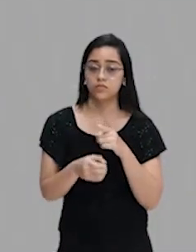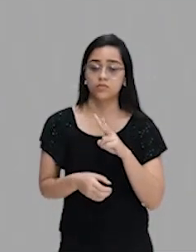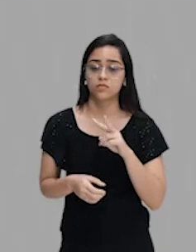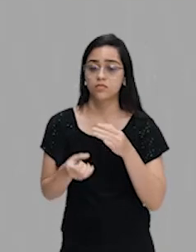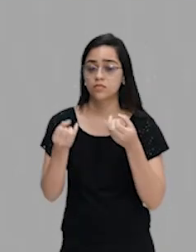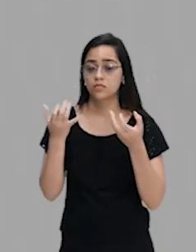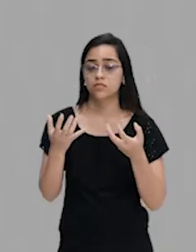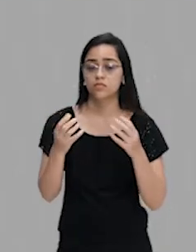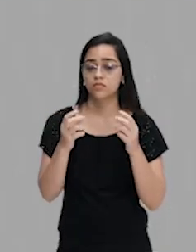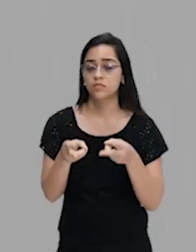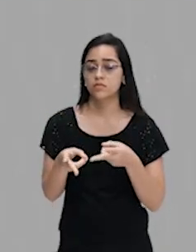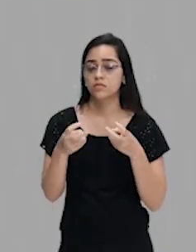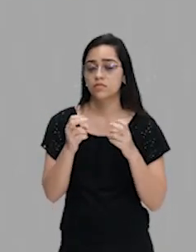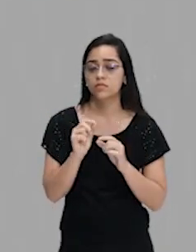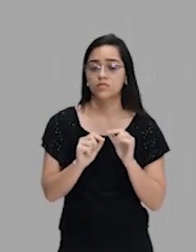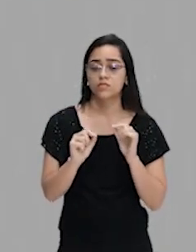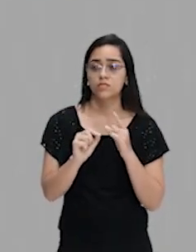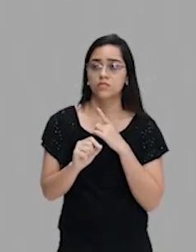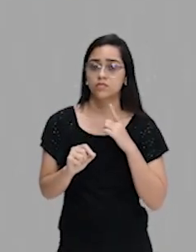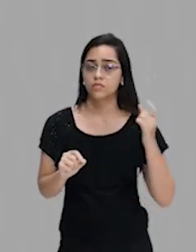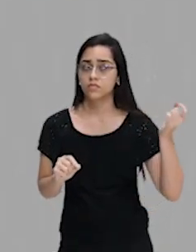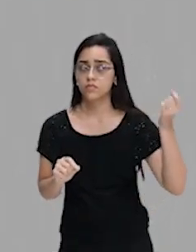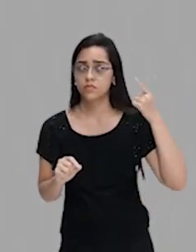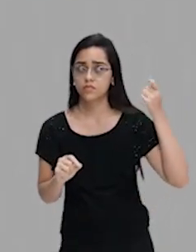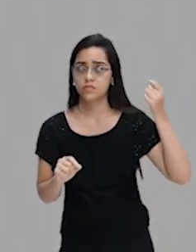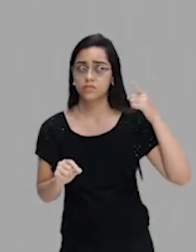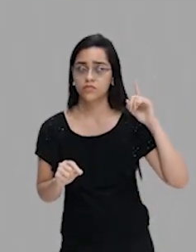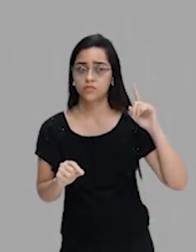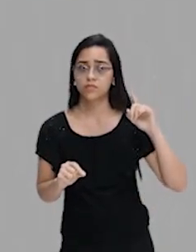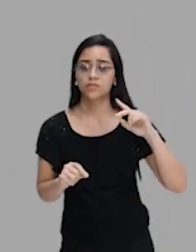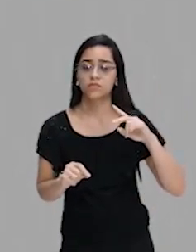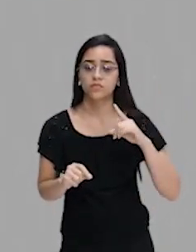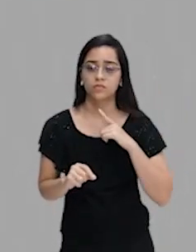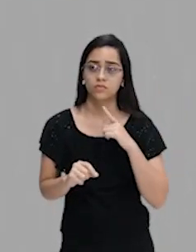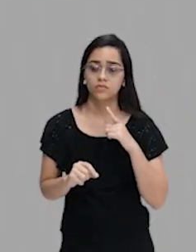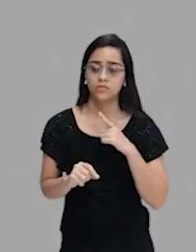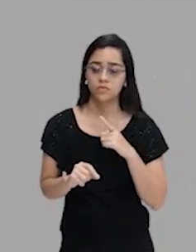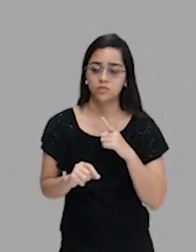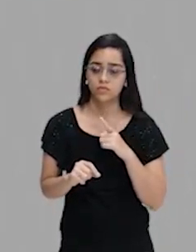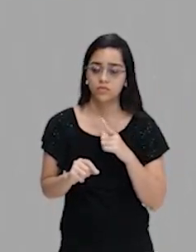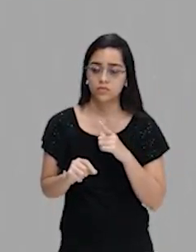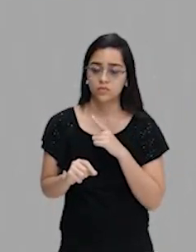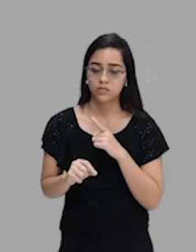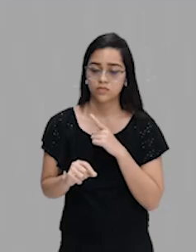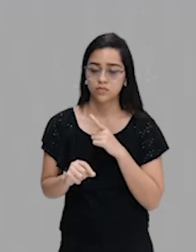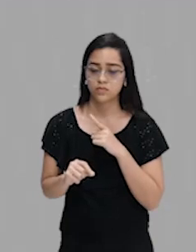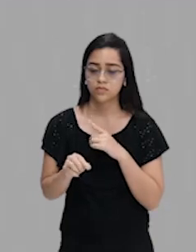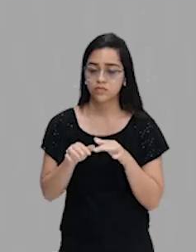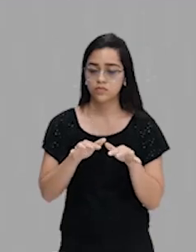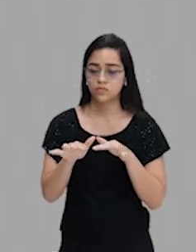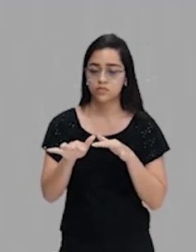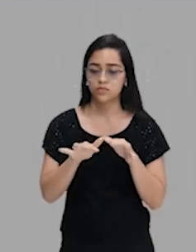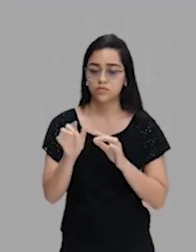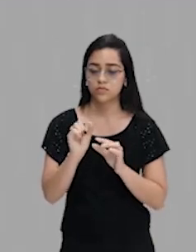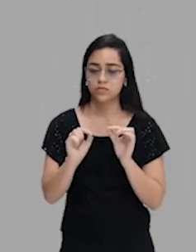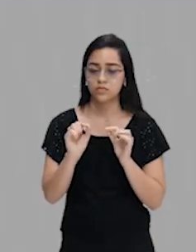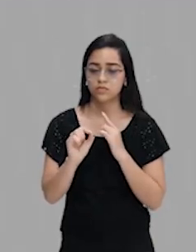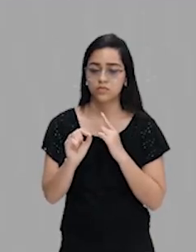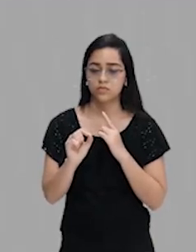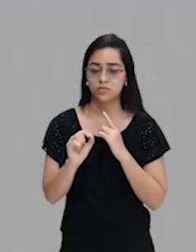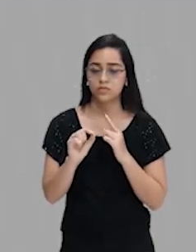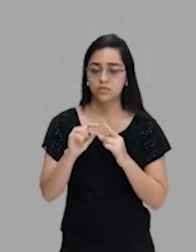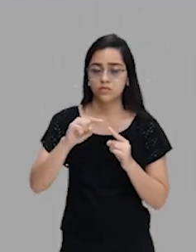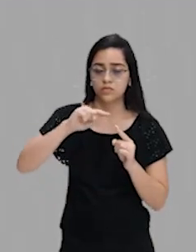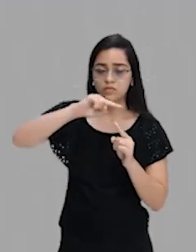vai perceber o seguinte, é que esse Sol ele começa a fazer uns movimentos, certo? Com uma certa